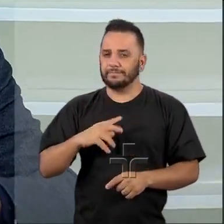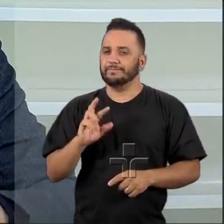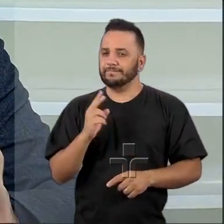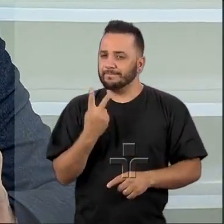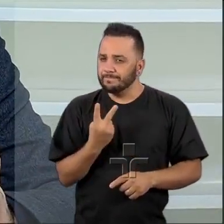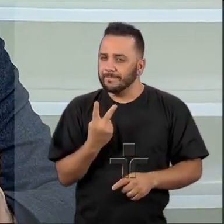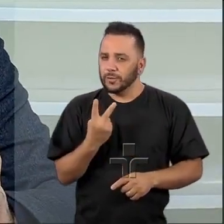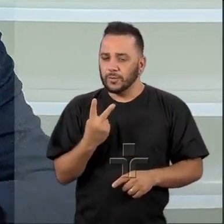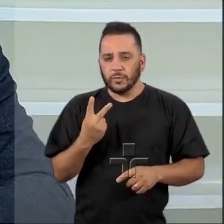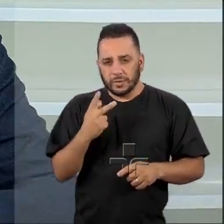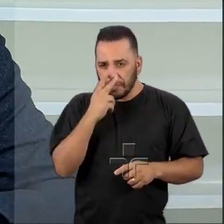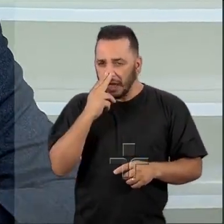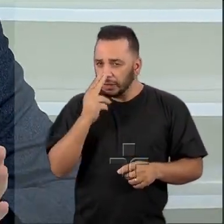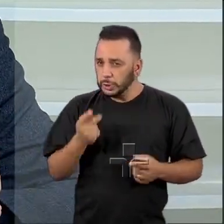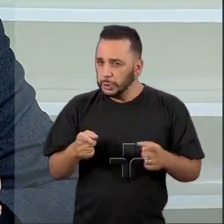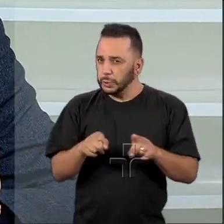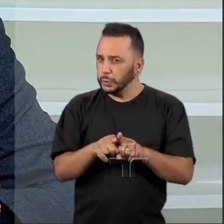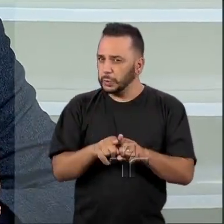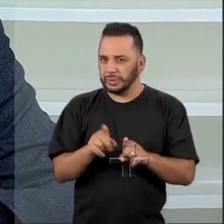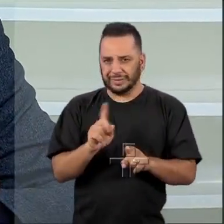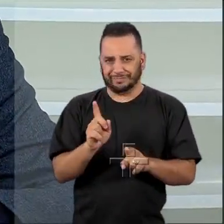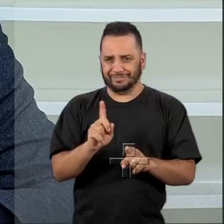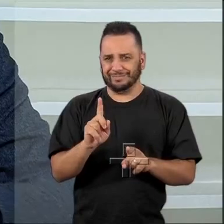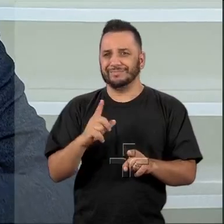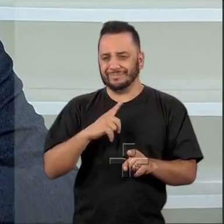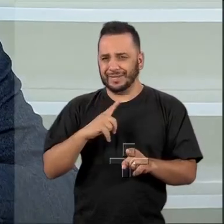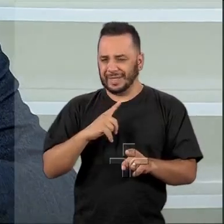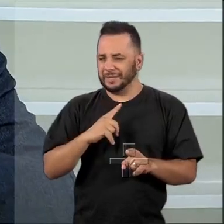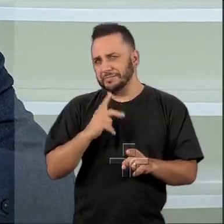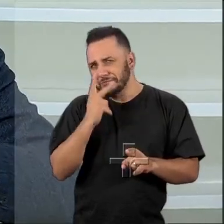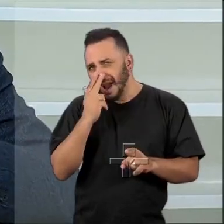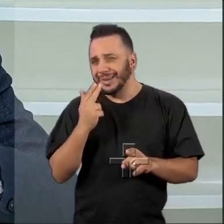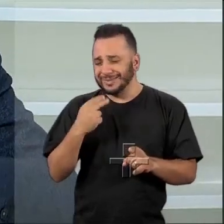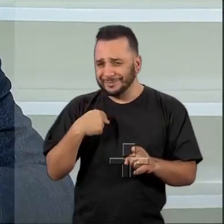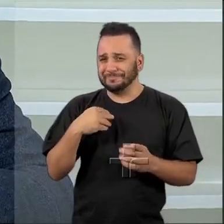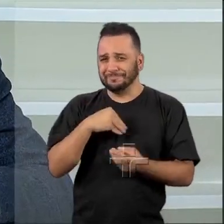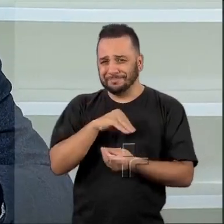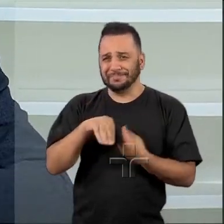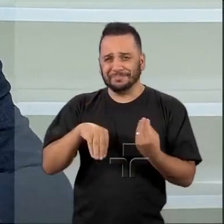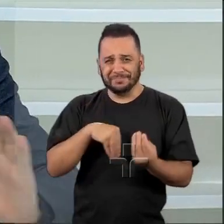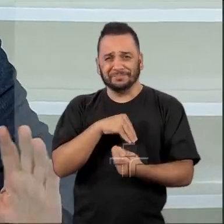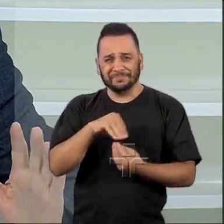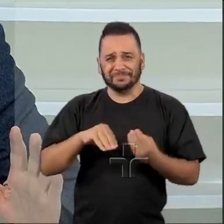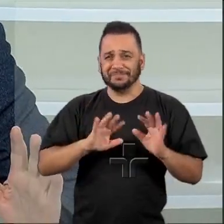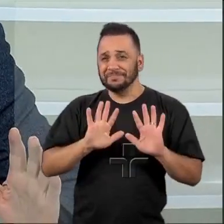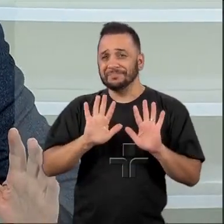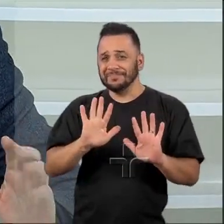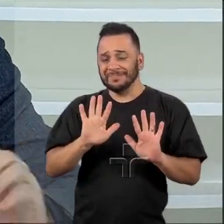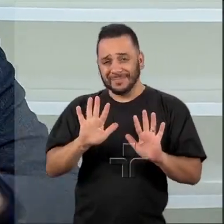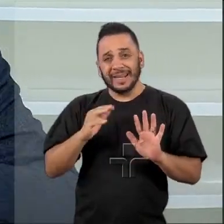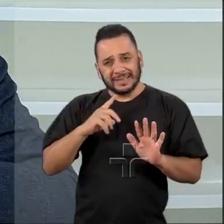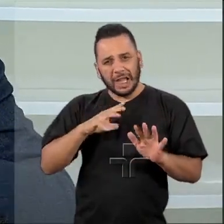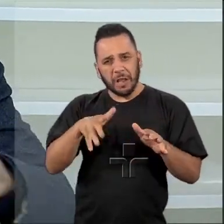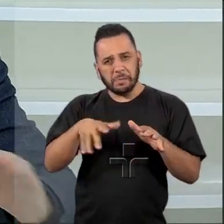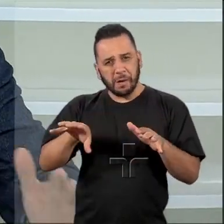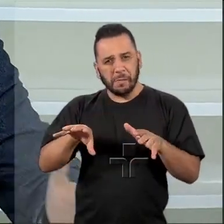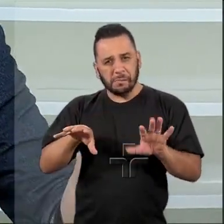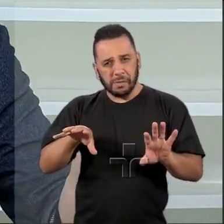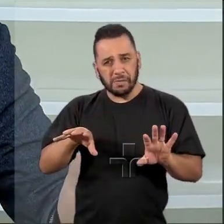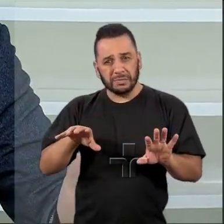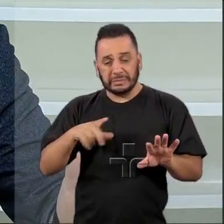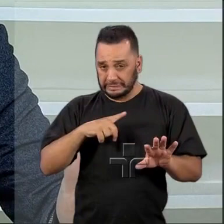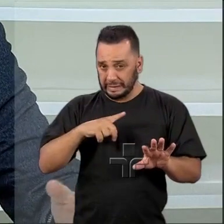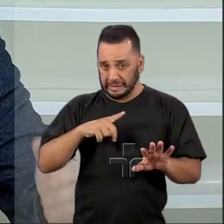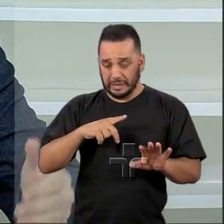sendo consideradas juntas e elas estão misturadas mesmo. Mas são duas tendências que não se confundem. Então, tem muitas